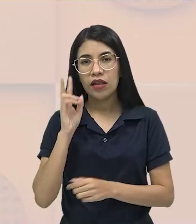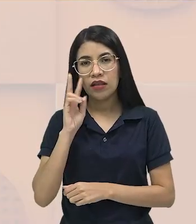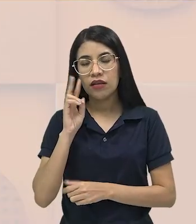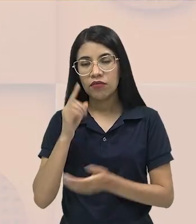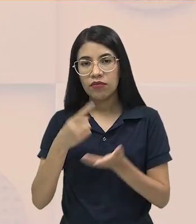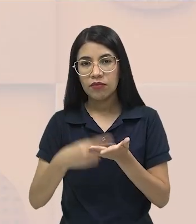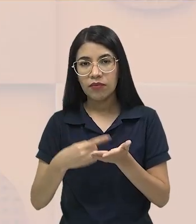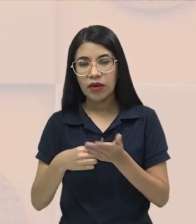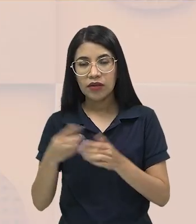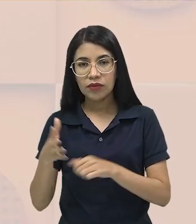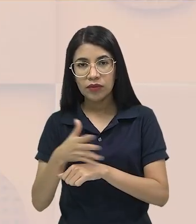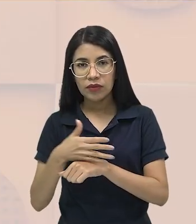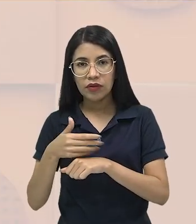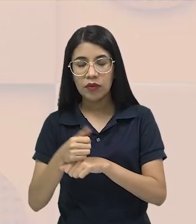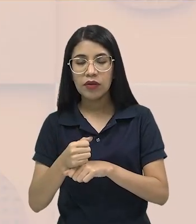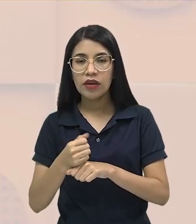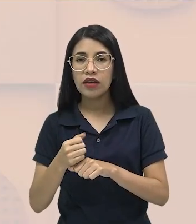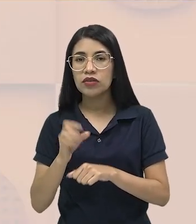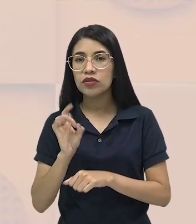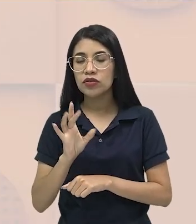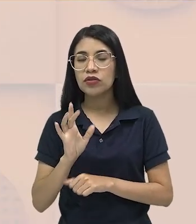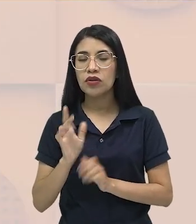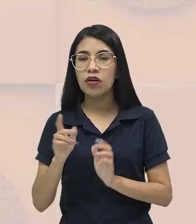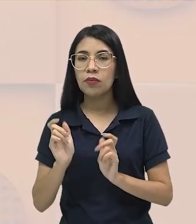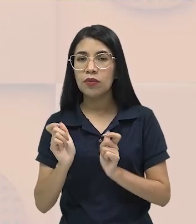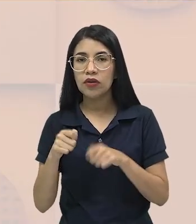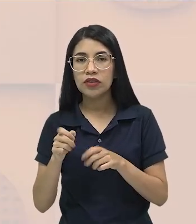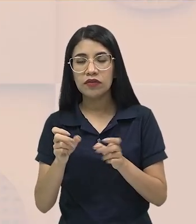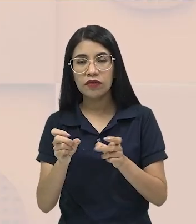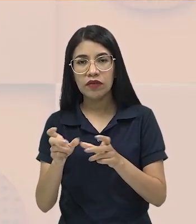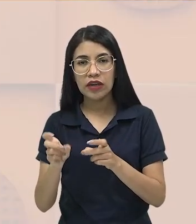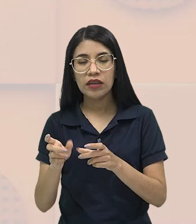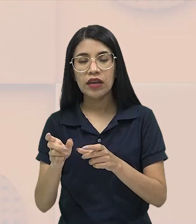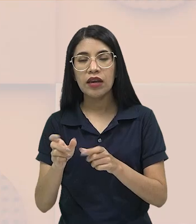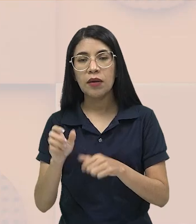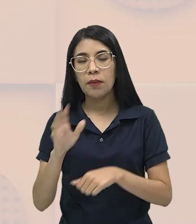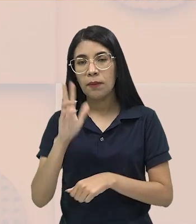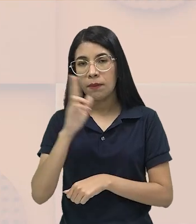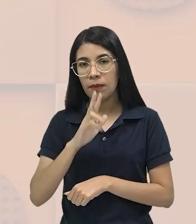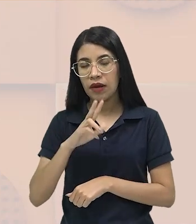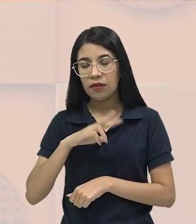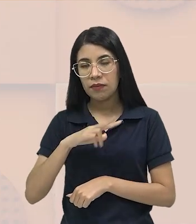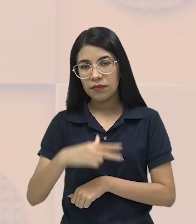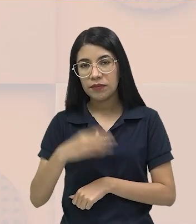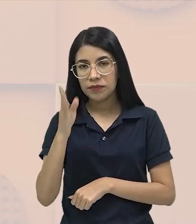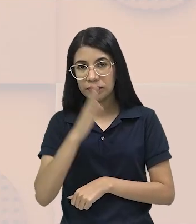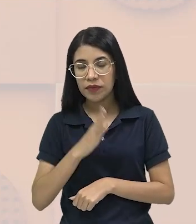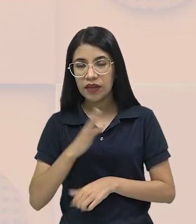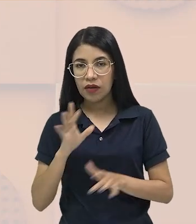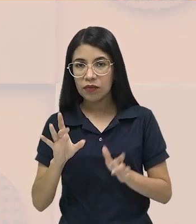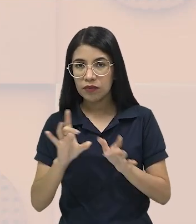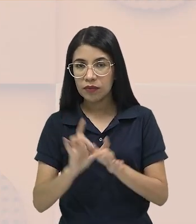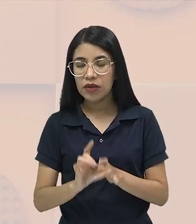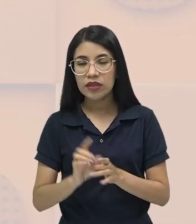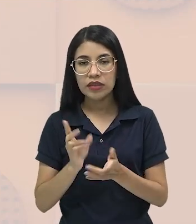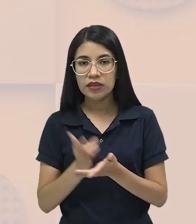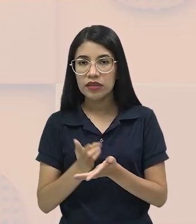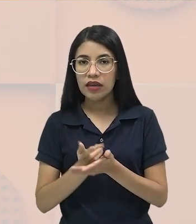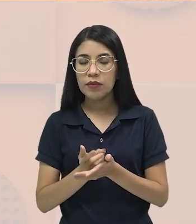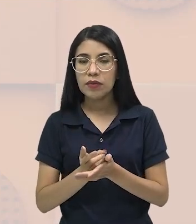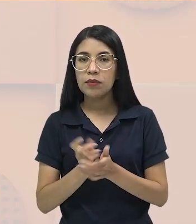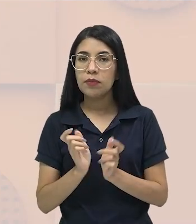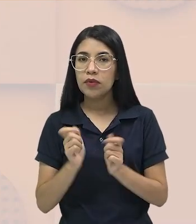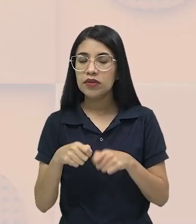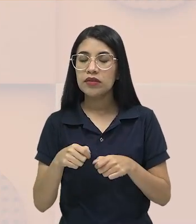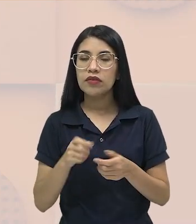Colonial que garantia a exclusividade de comércio entre Brasil e Portugal sempre? O Brasil só podia vender ou comprar qualquer produto